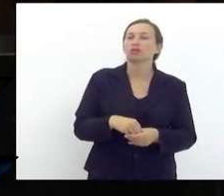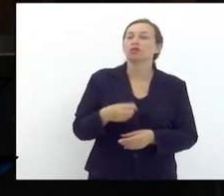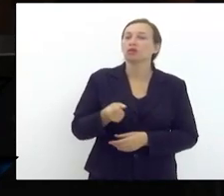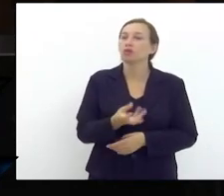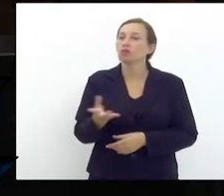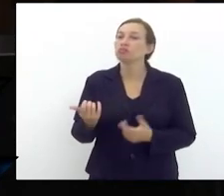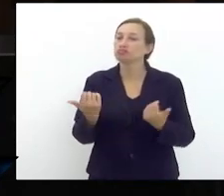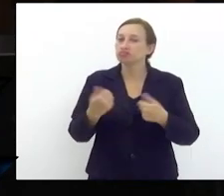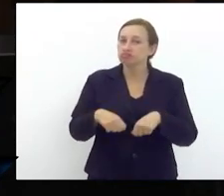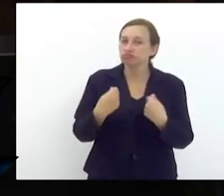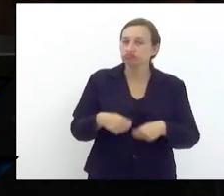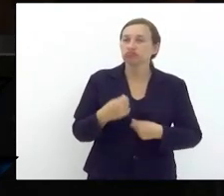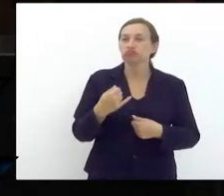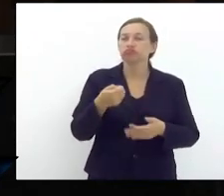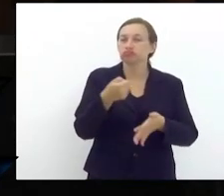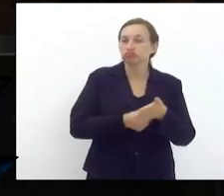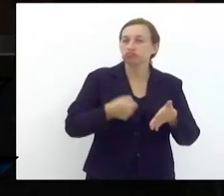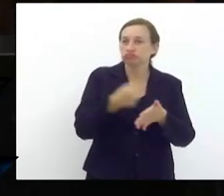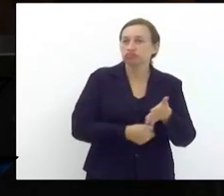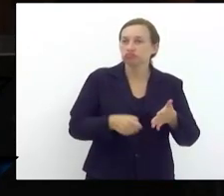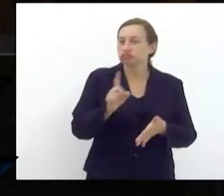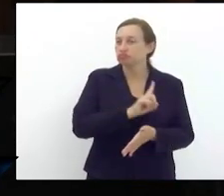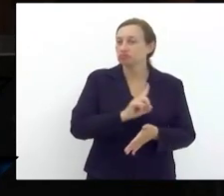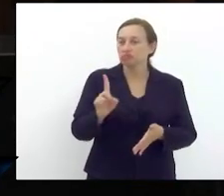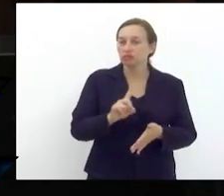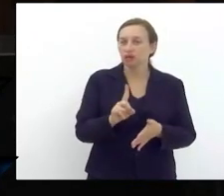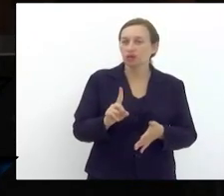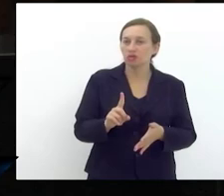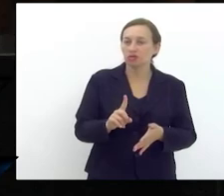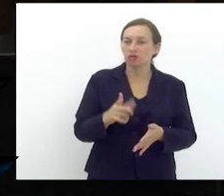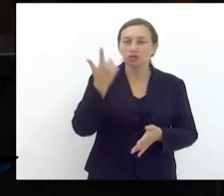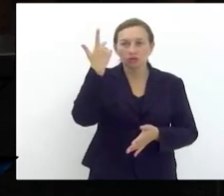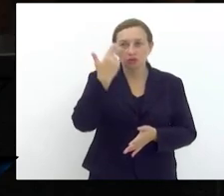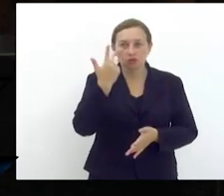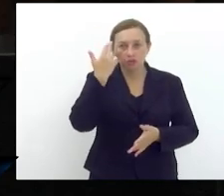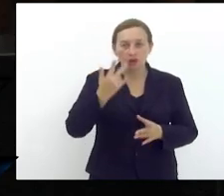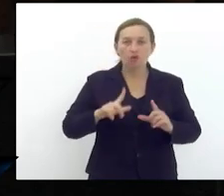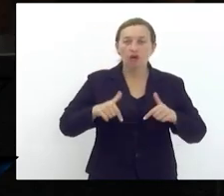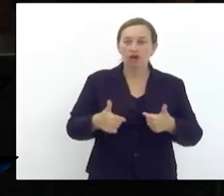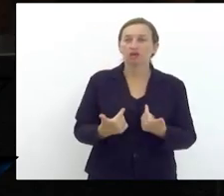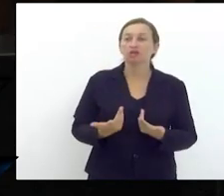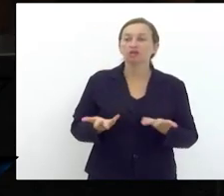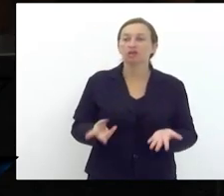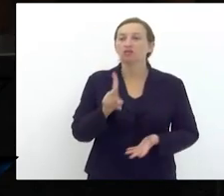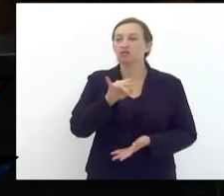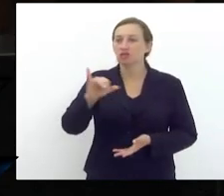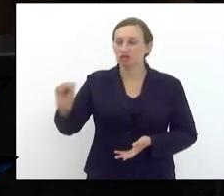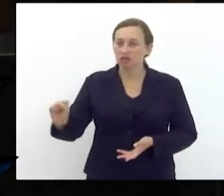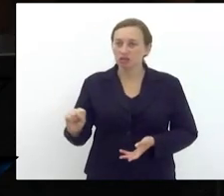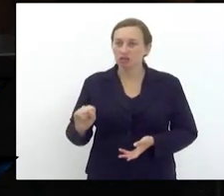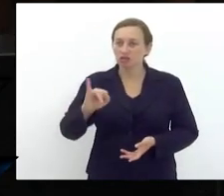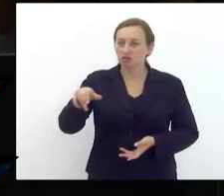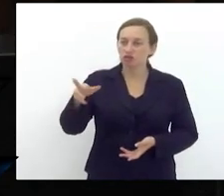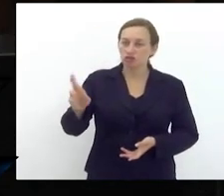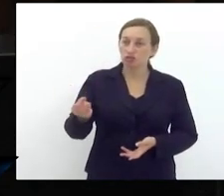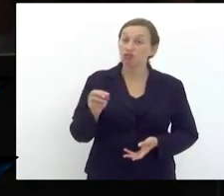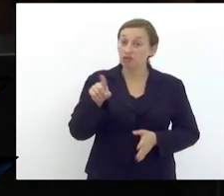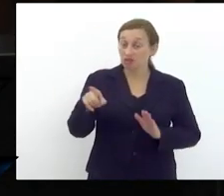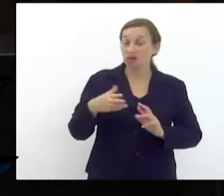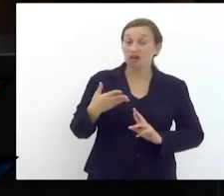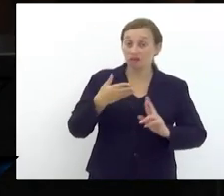que a gente precisa brigar para que não se naturalize esse tipo de ação então Vini Junior você é referência